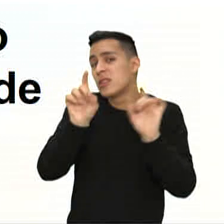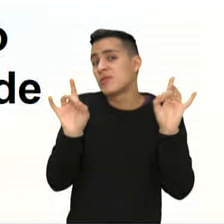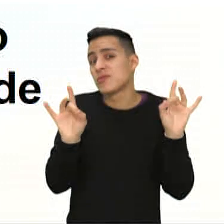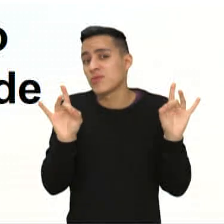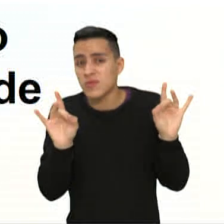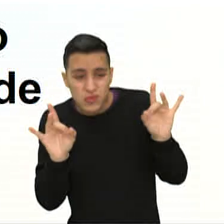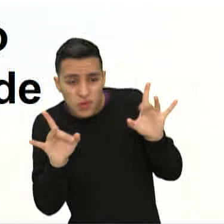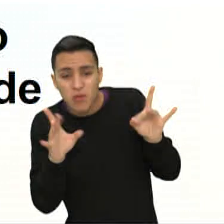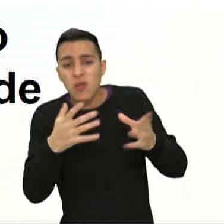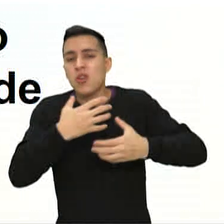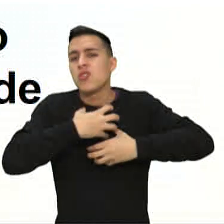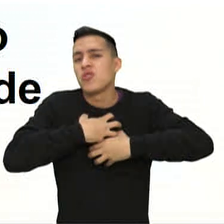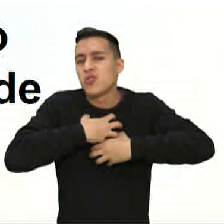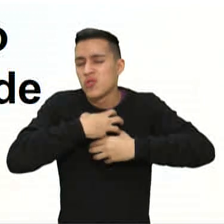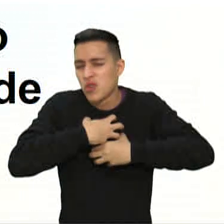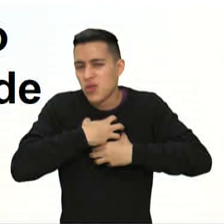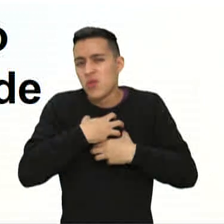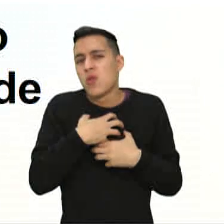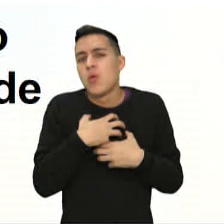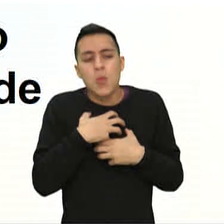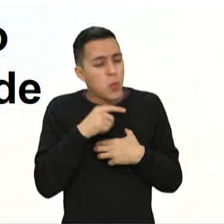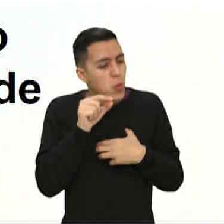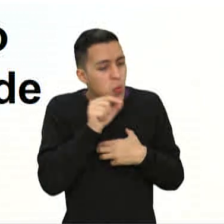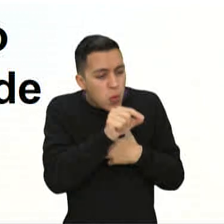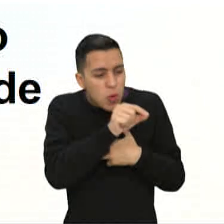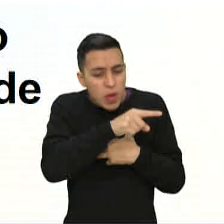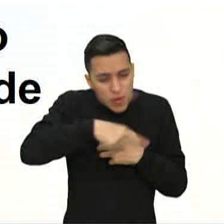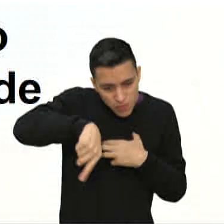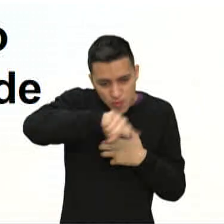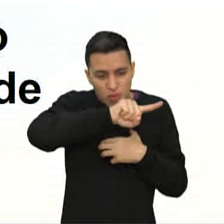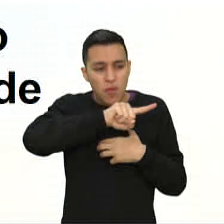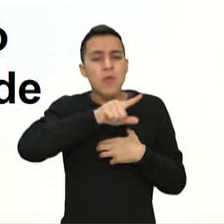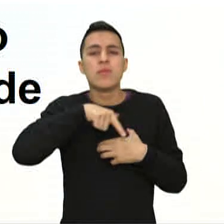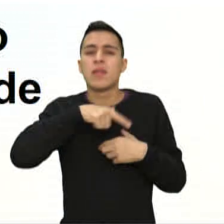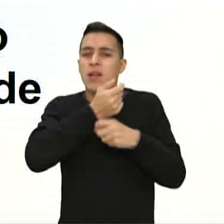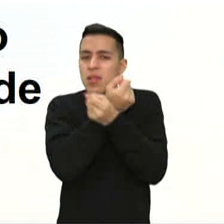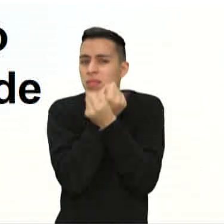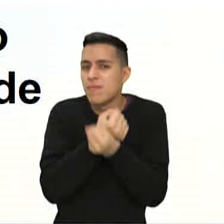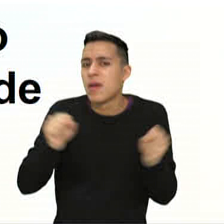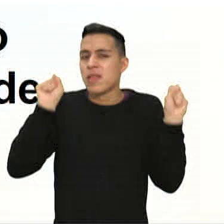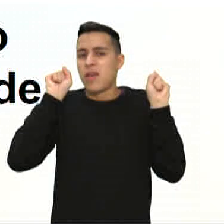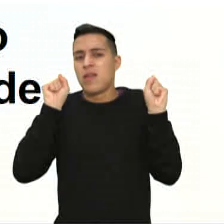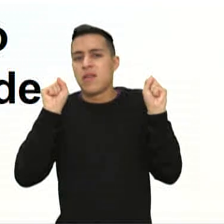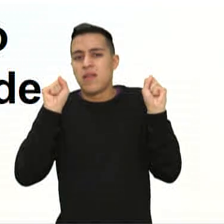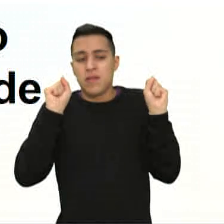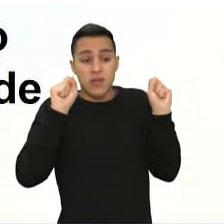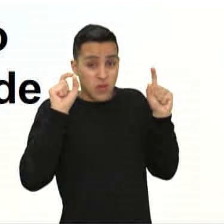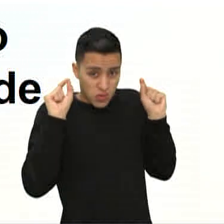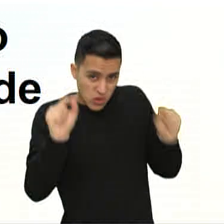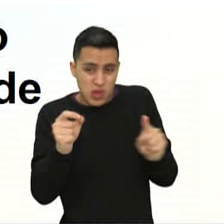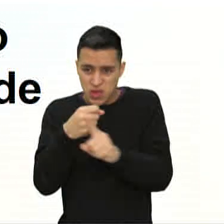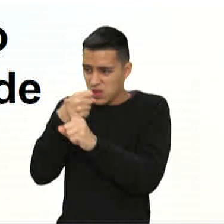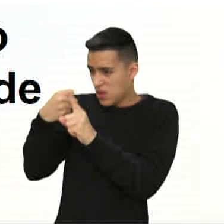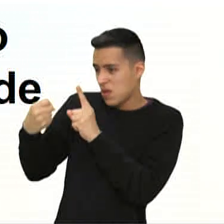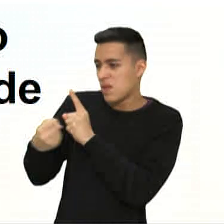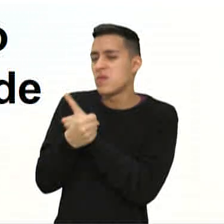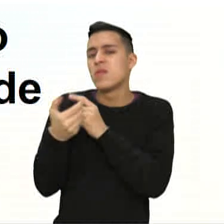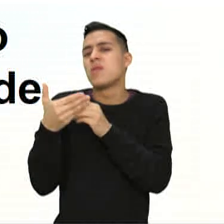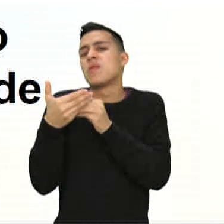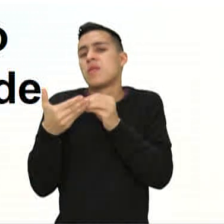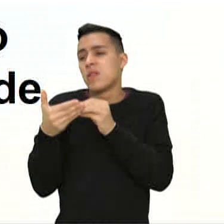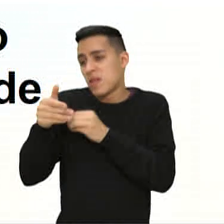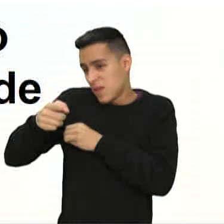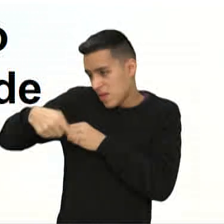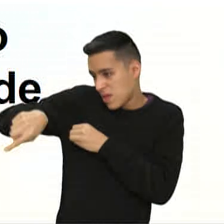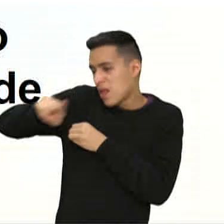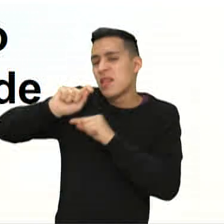simplesmente a condição da qual surge a libertação, tá? Sendo a sociedade e o Estado as